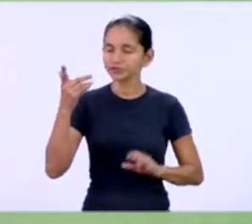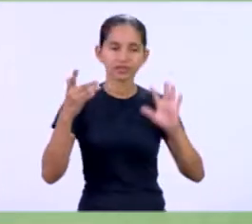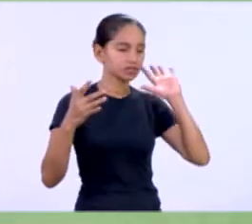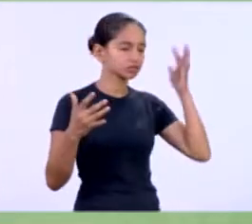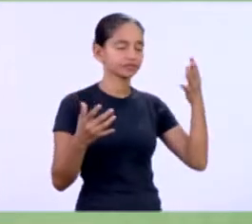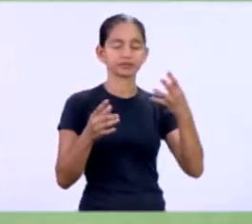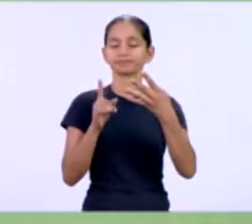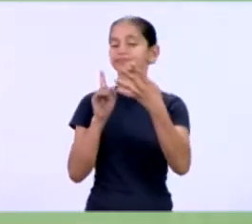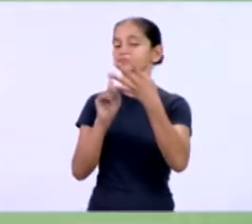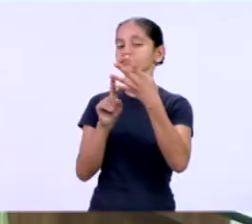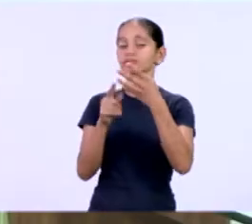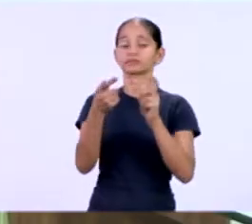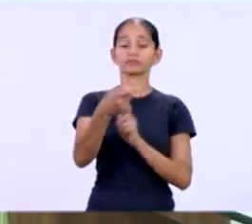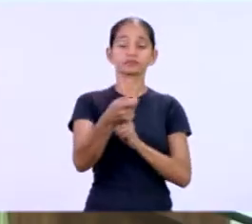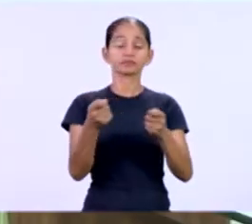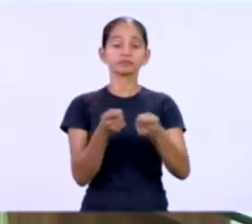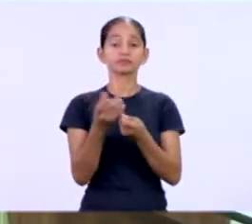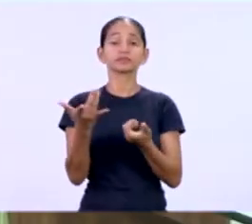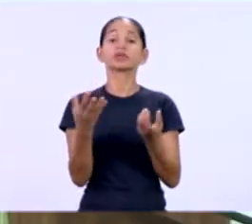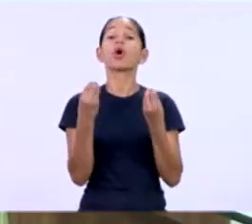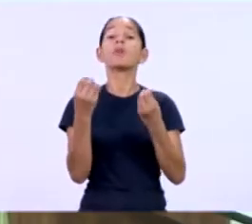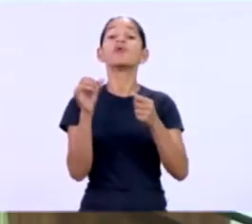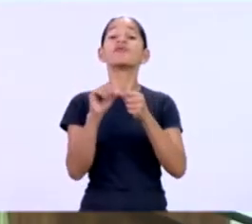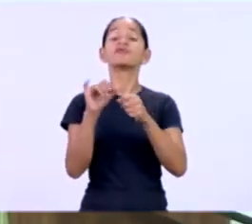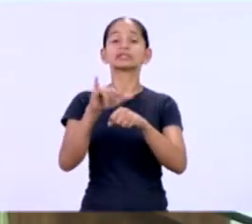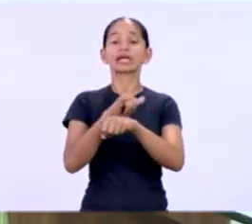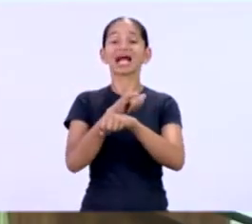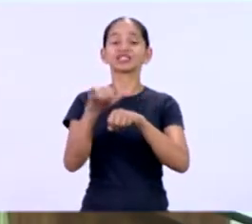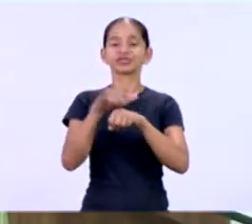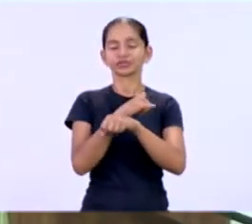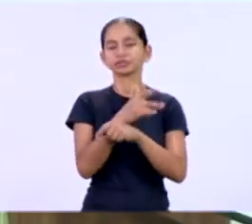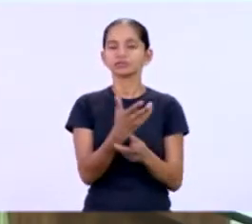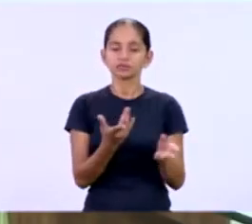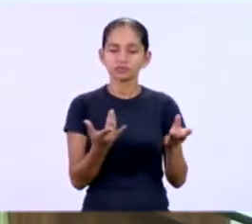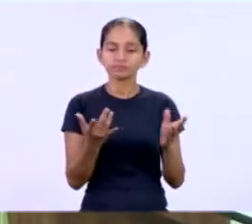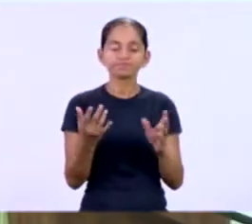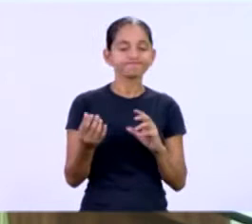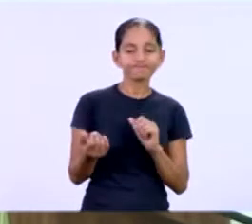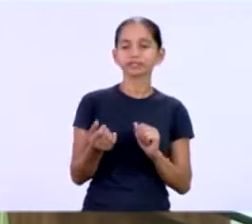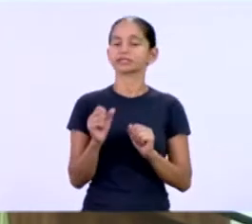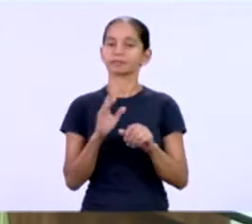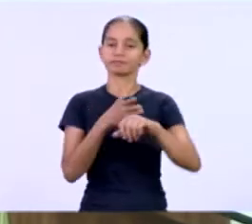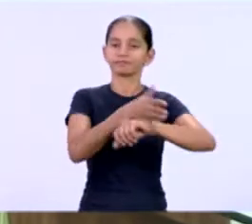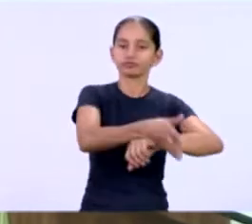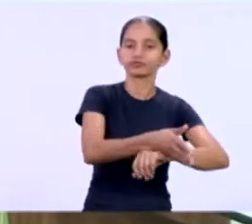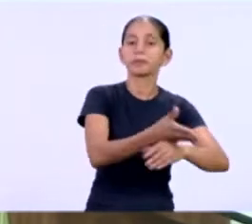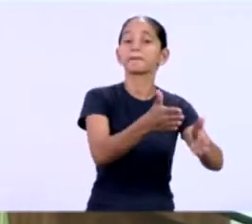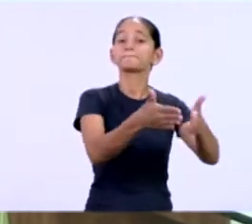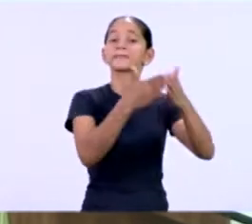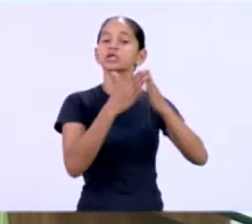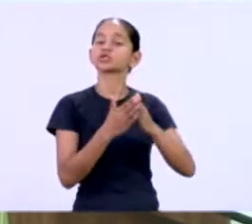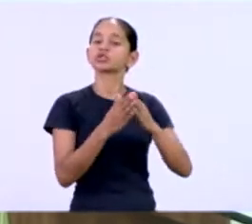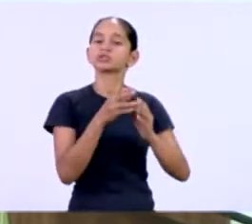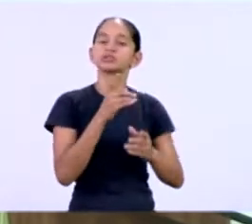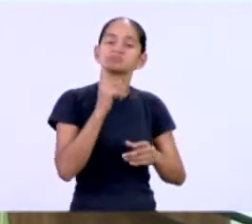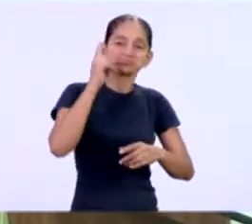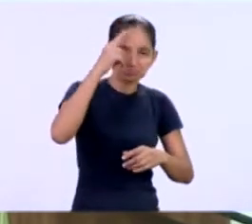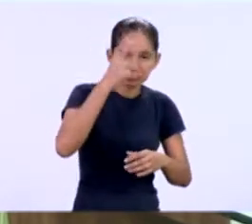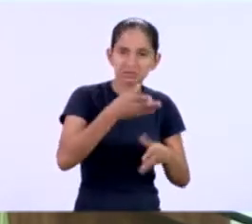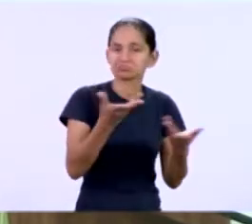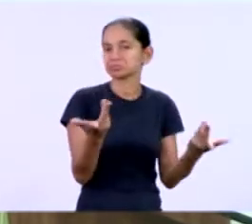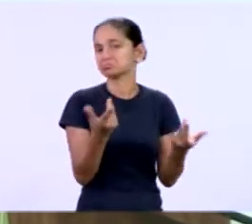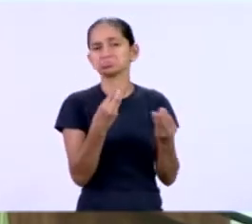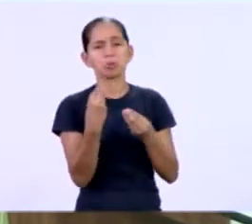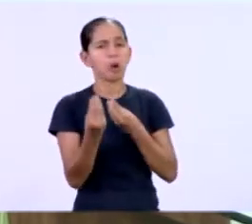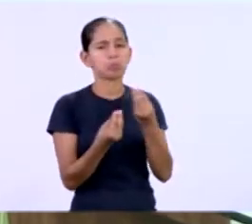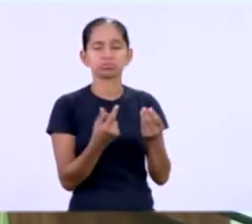o controle é a ferramenta de que o gestor dispõe para que ele possa estar ajustando os eventuais